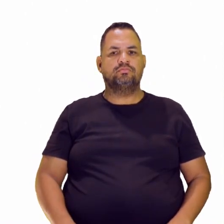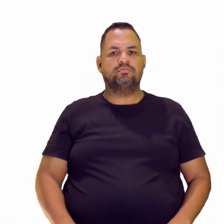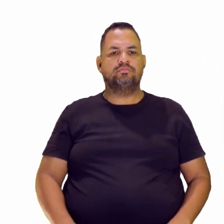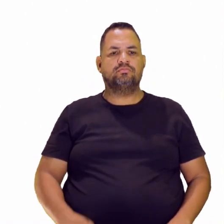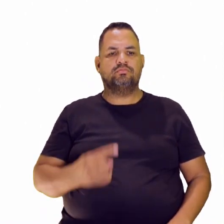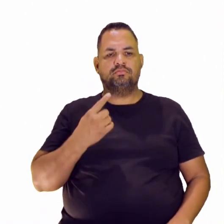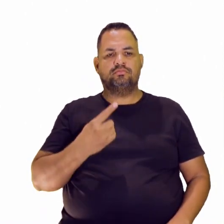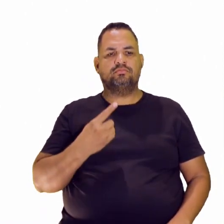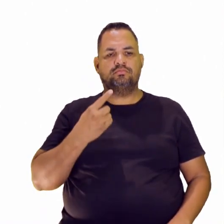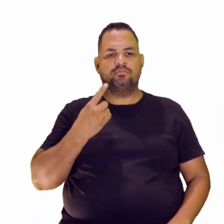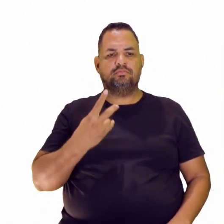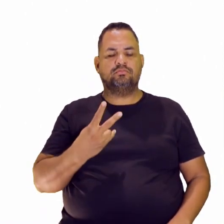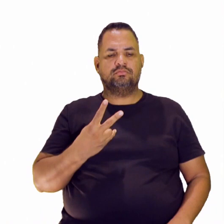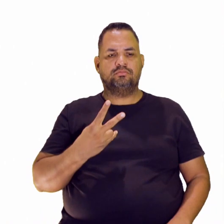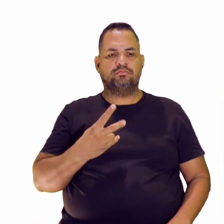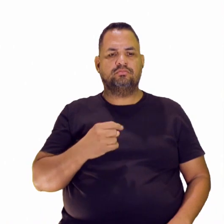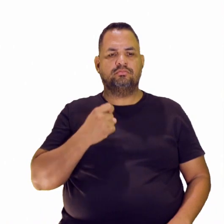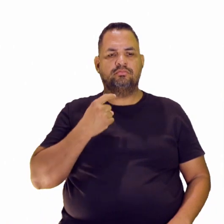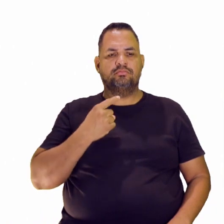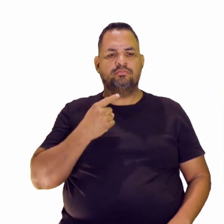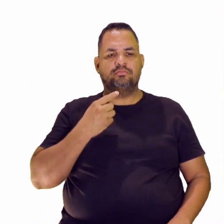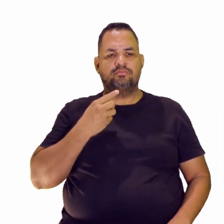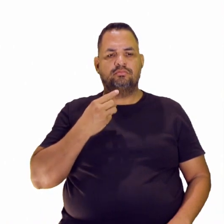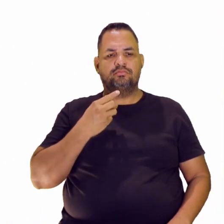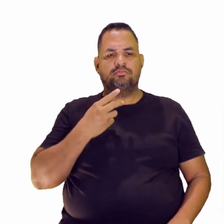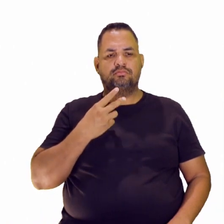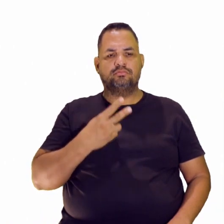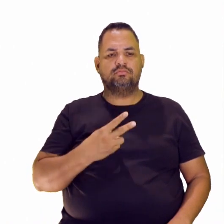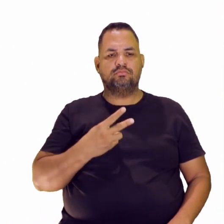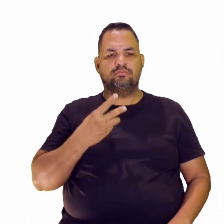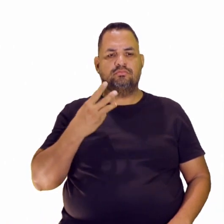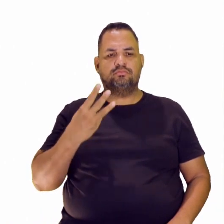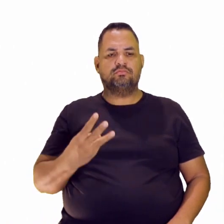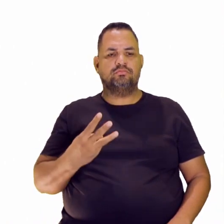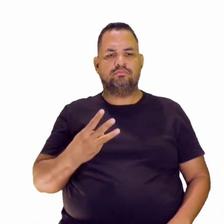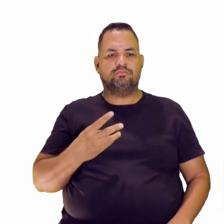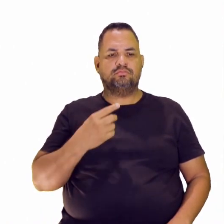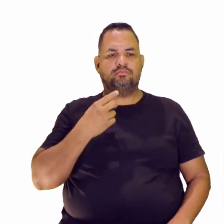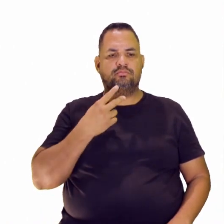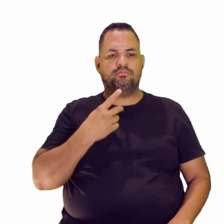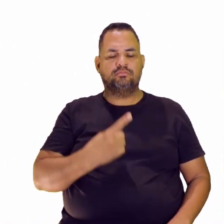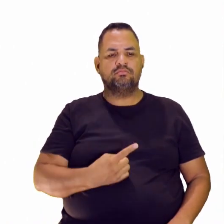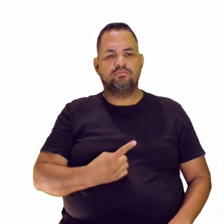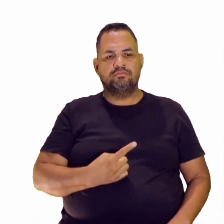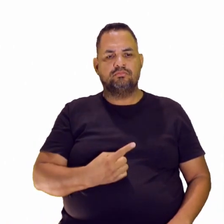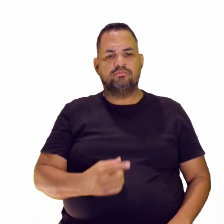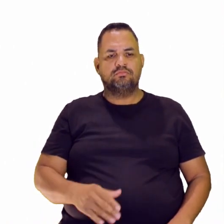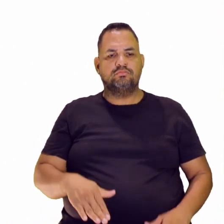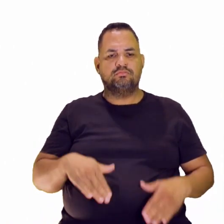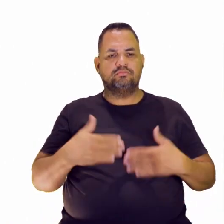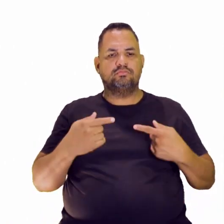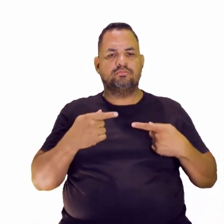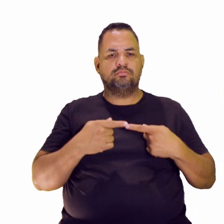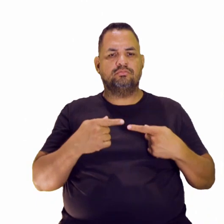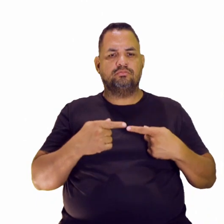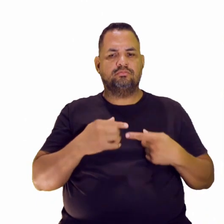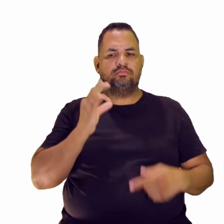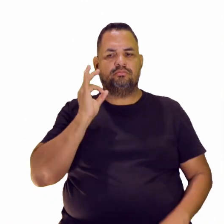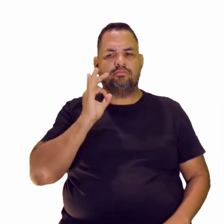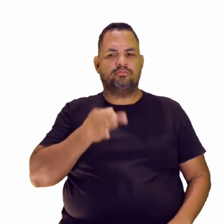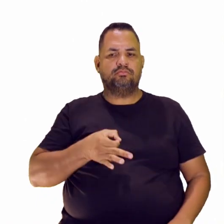no 1 e no 2, ou no 3, no 2 e no 3, qual a combinação